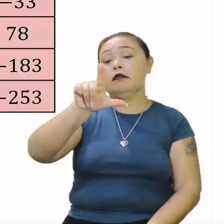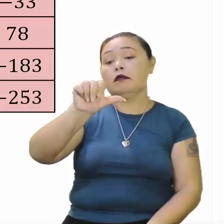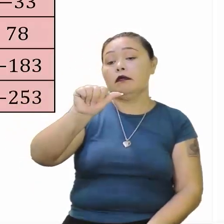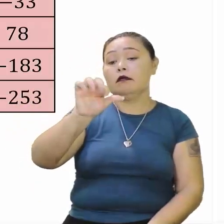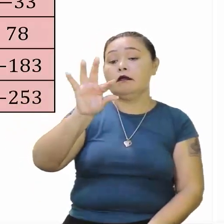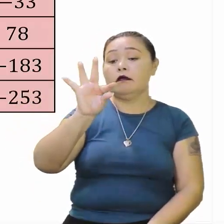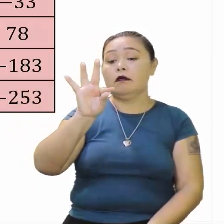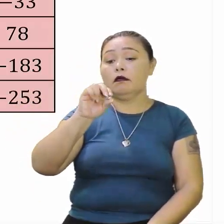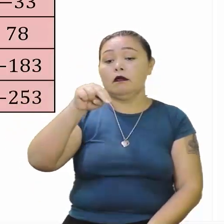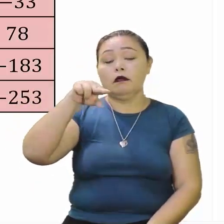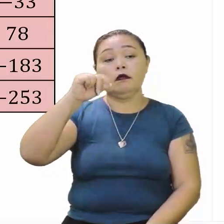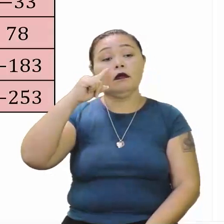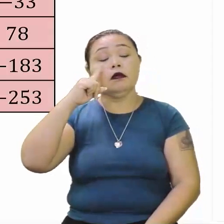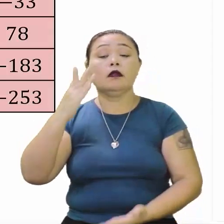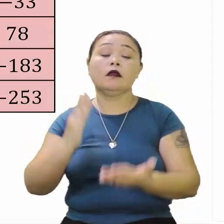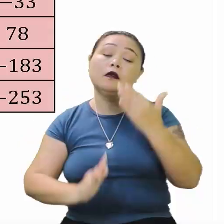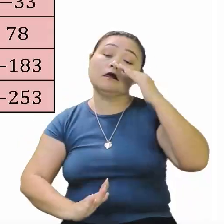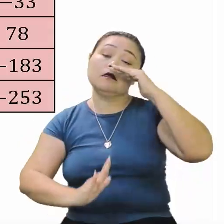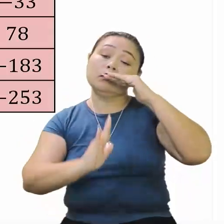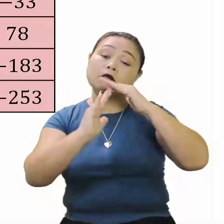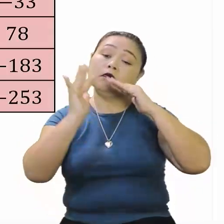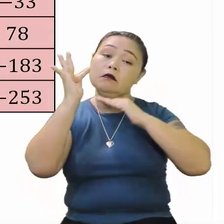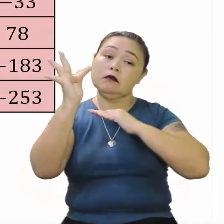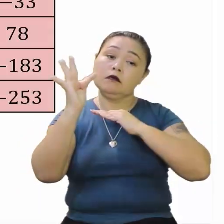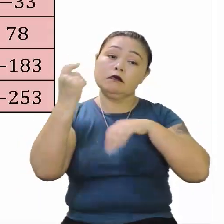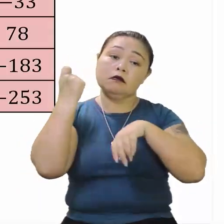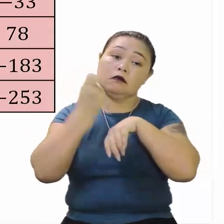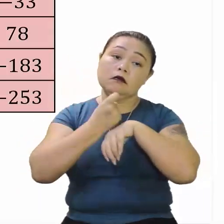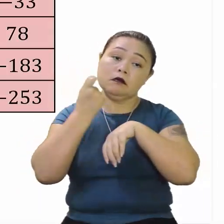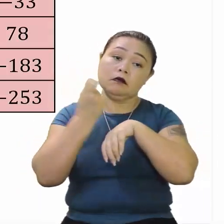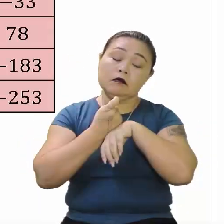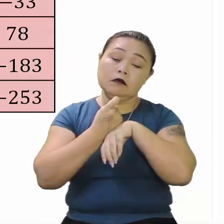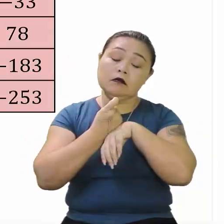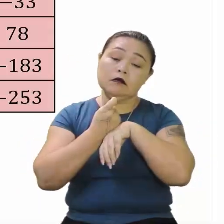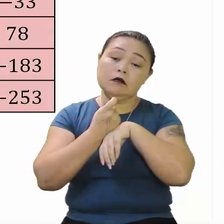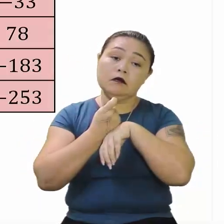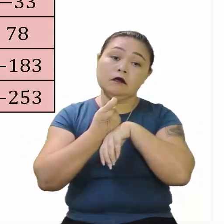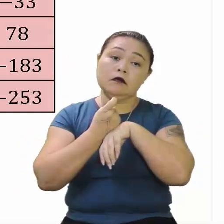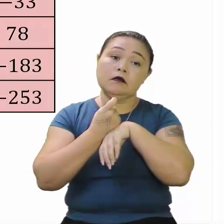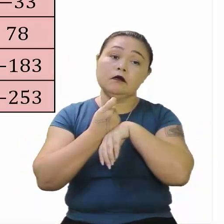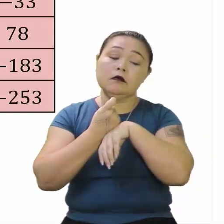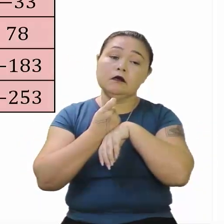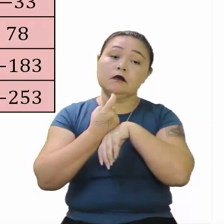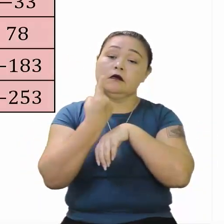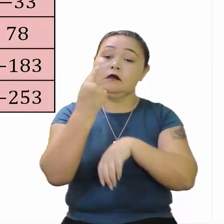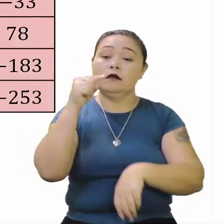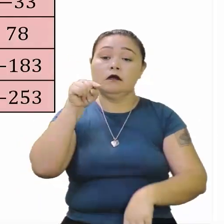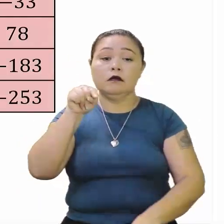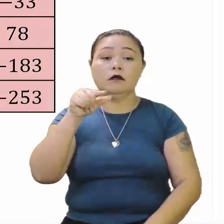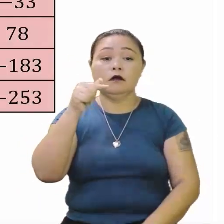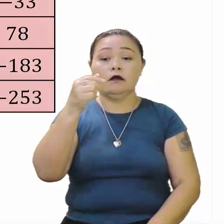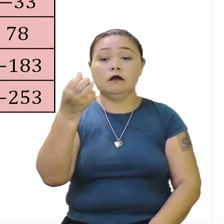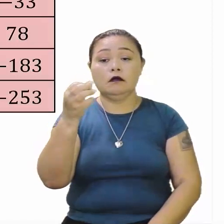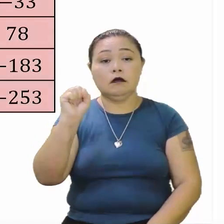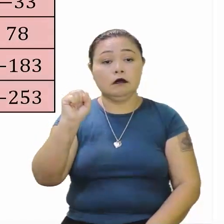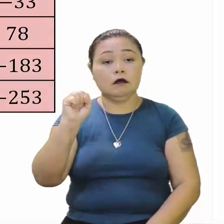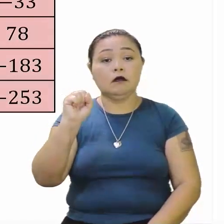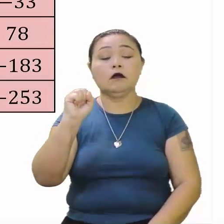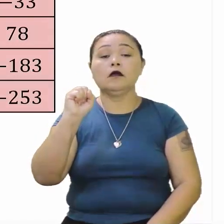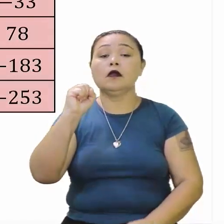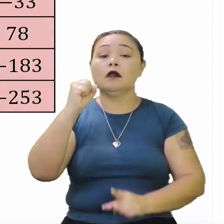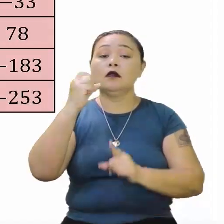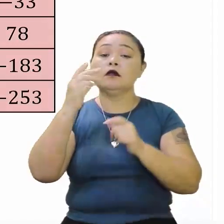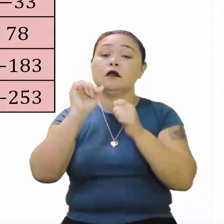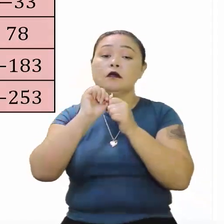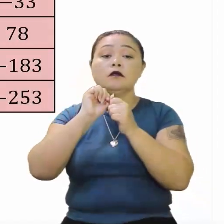tem um ponto de fusão, quer dizer, solidifica ou se funde 1.768 graus e entra